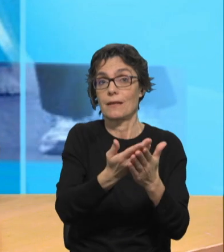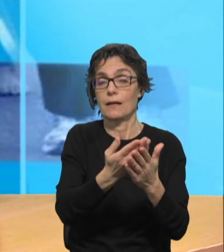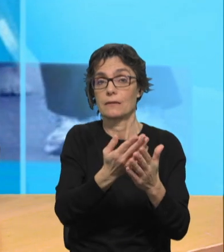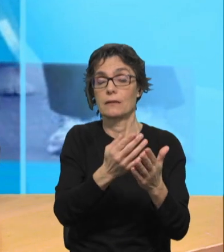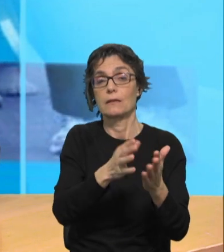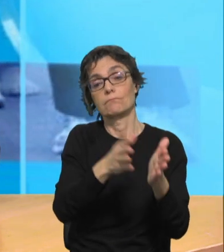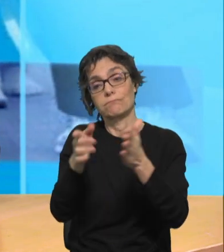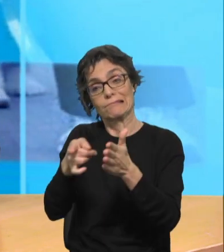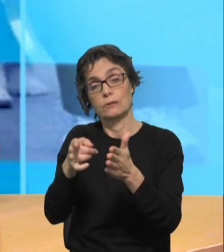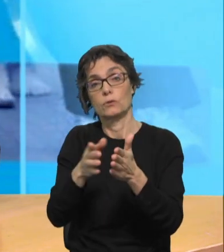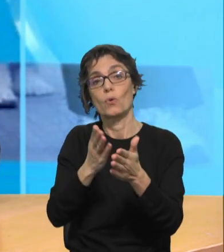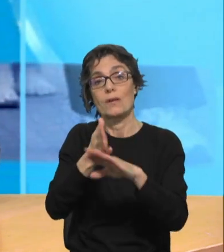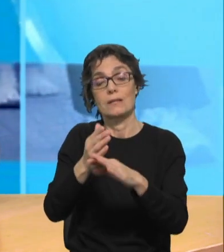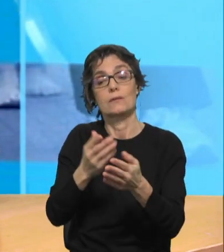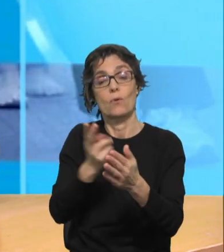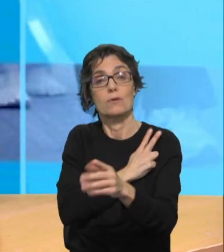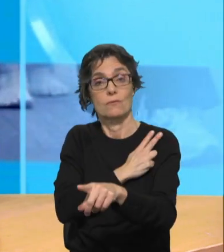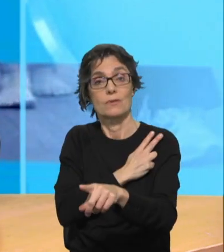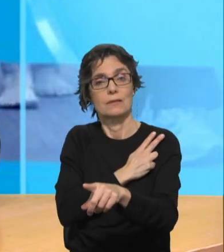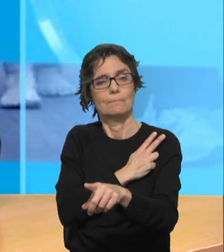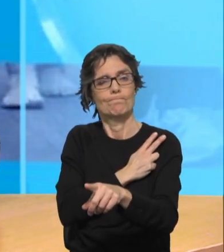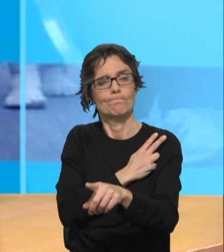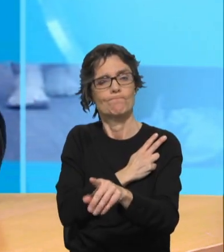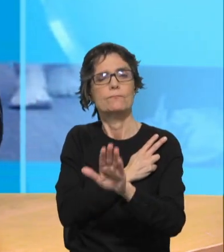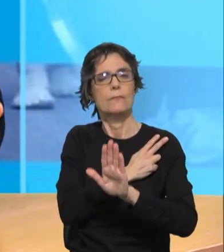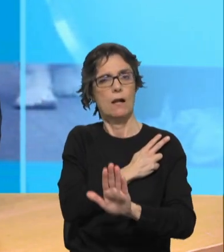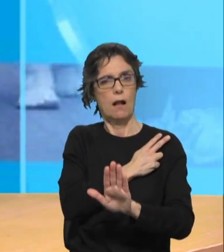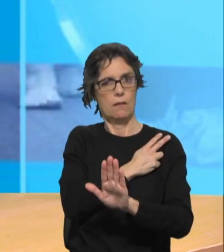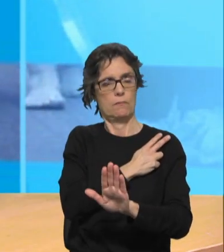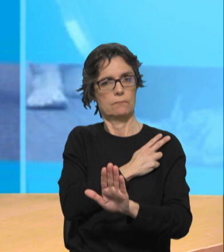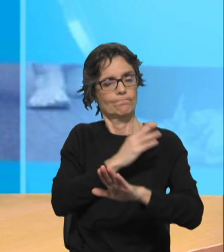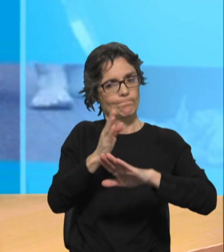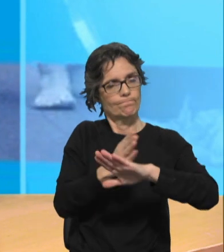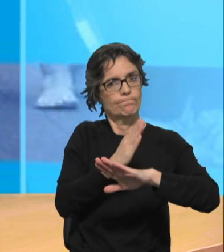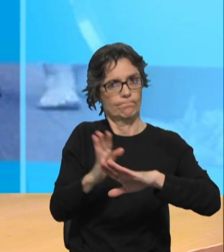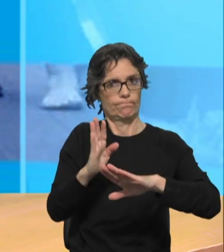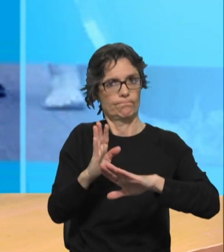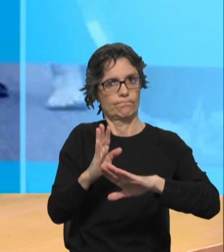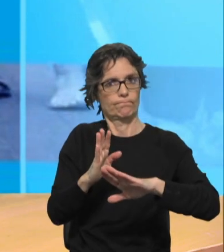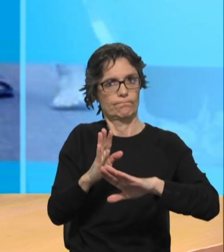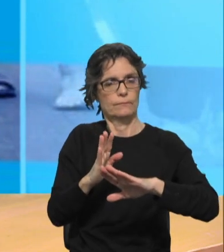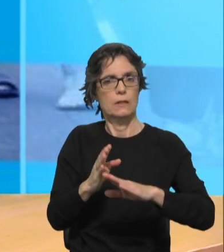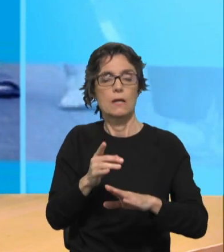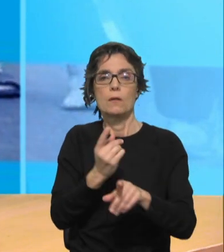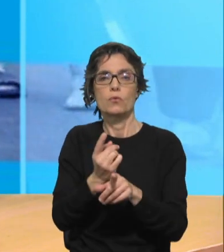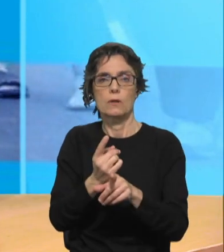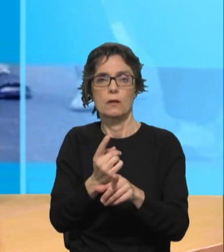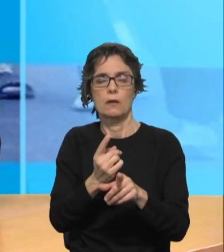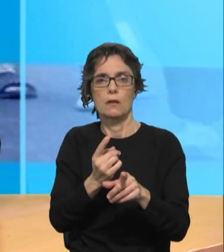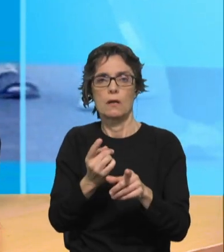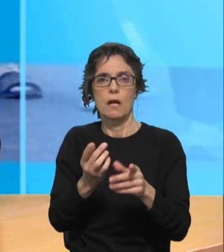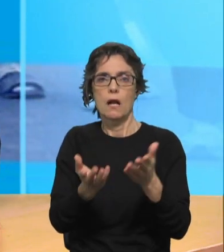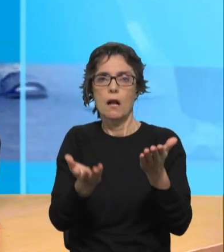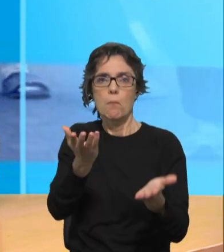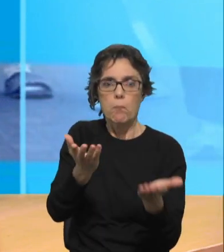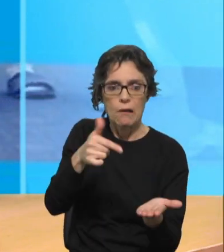secundário devia ser, de certa forma, algo com alguma característica de separação. Tá? Para não pesar em algumas formas